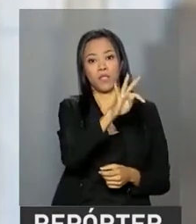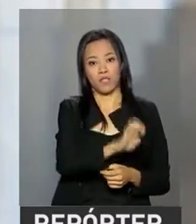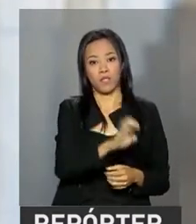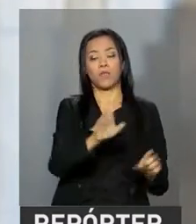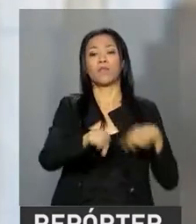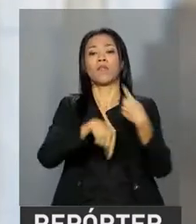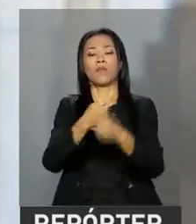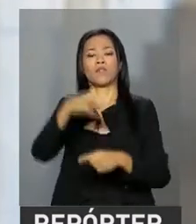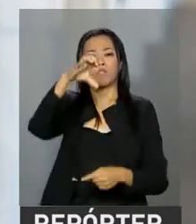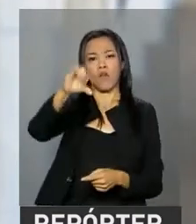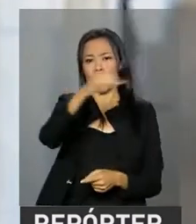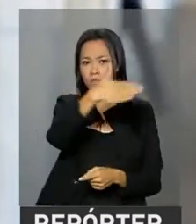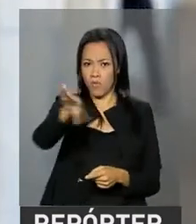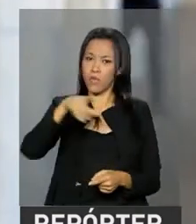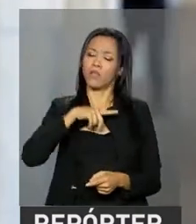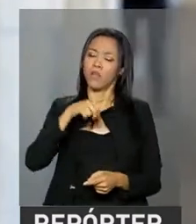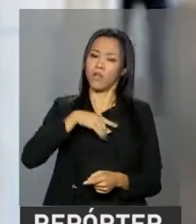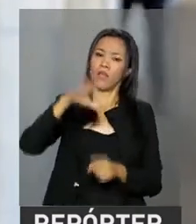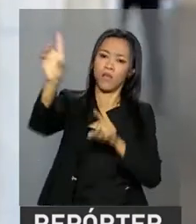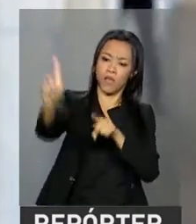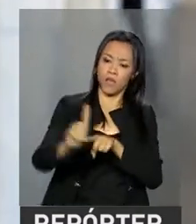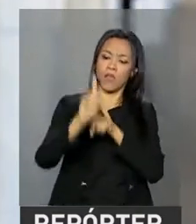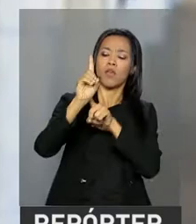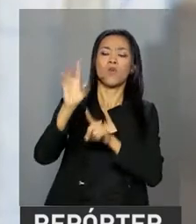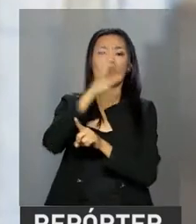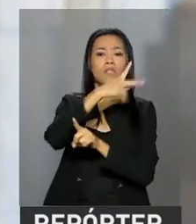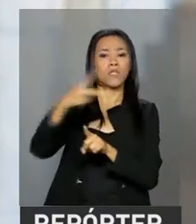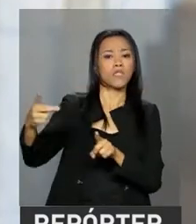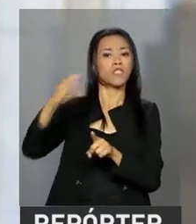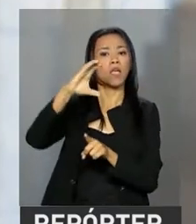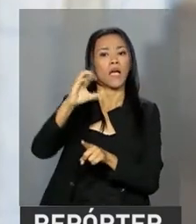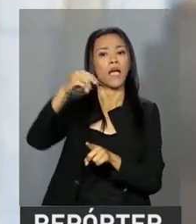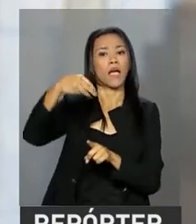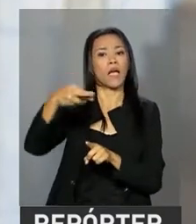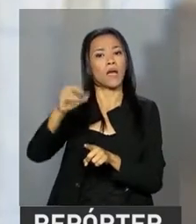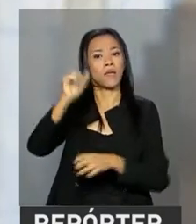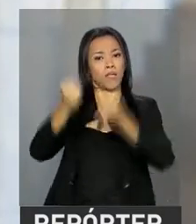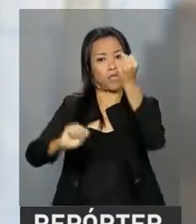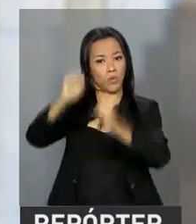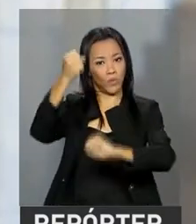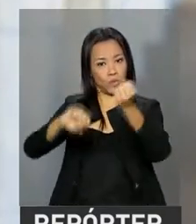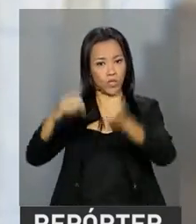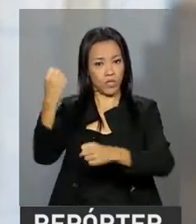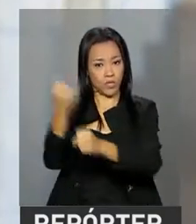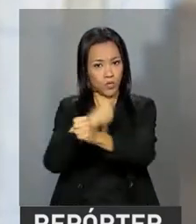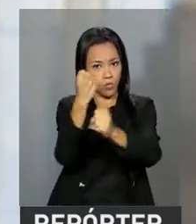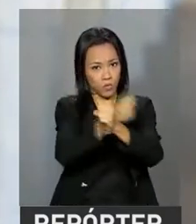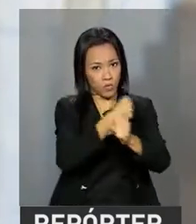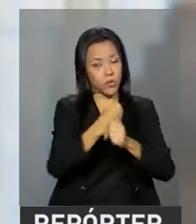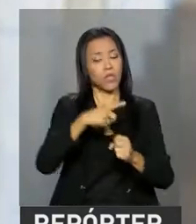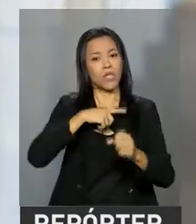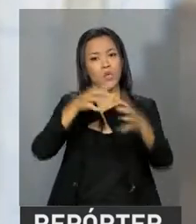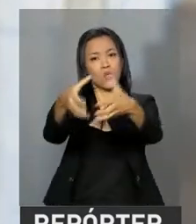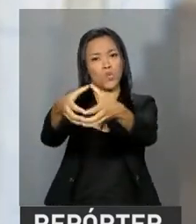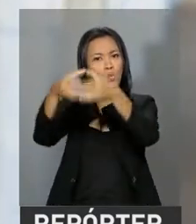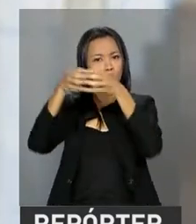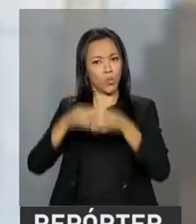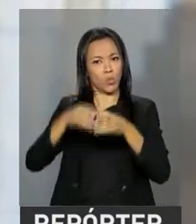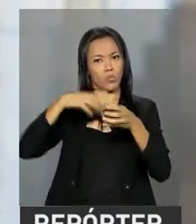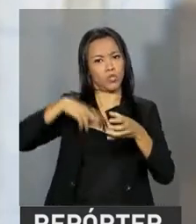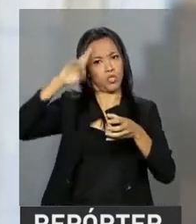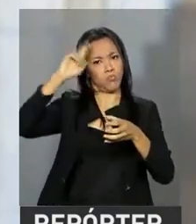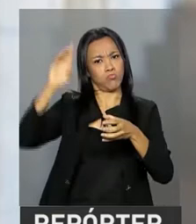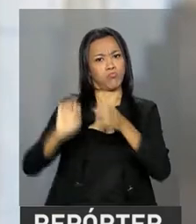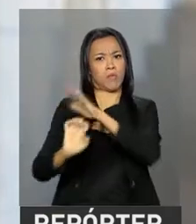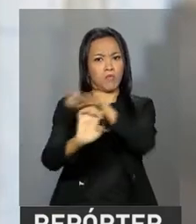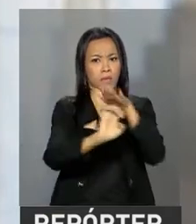ele recebe o presidente da Câmara Brasileira da Indústria da Construção, José Carlos Rodrigues Martins, acompanhado de um grupo de empresários. E às